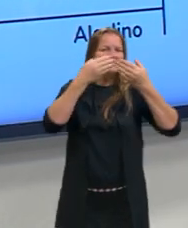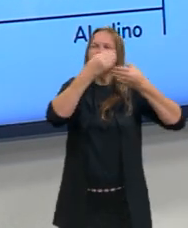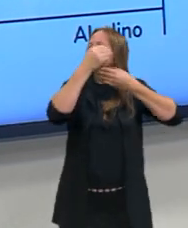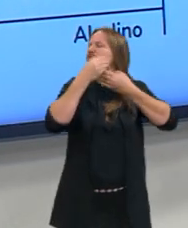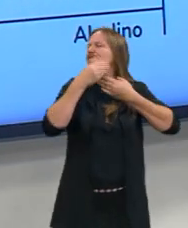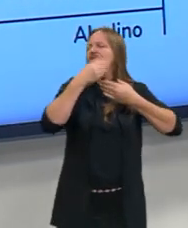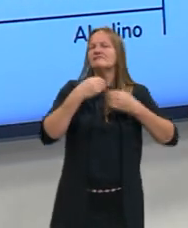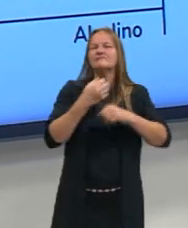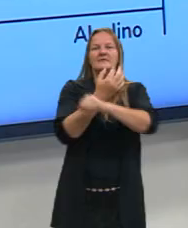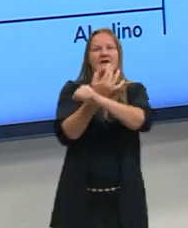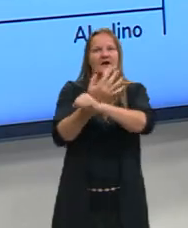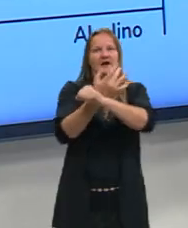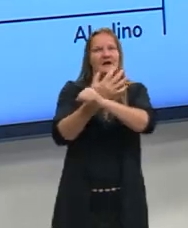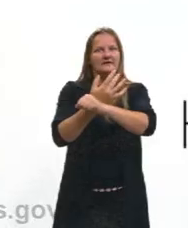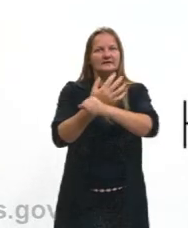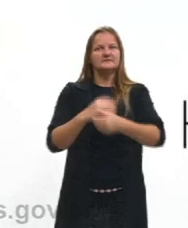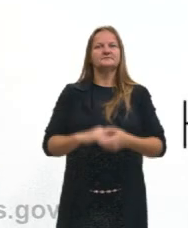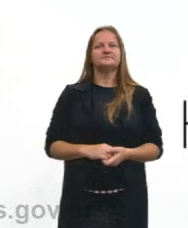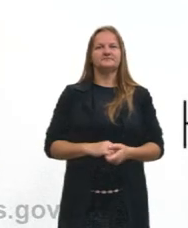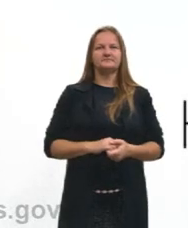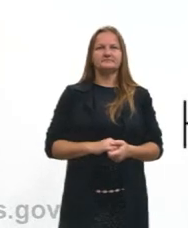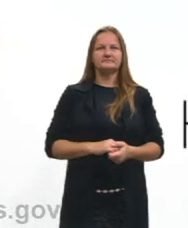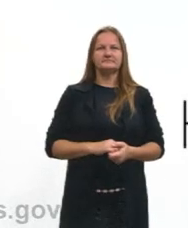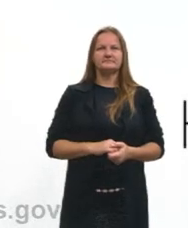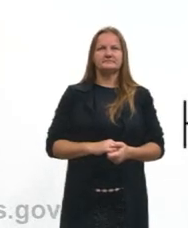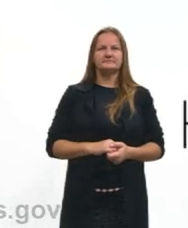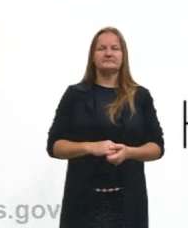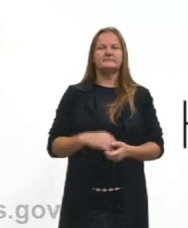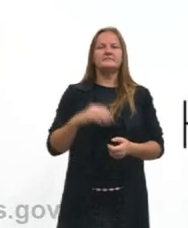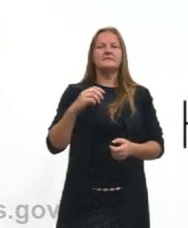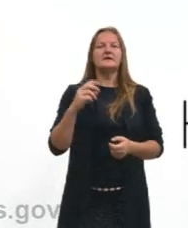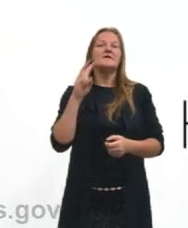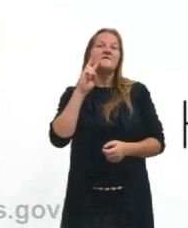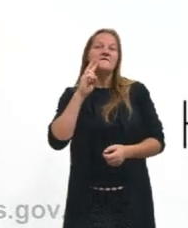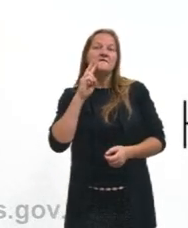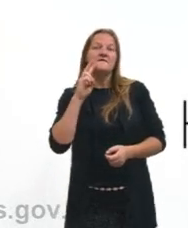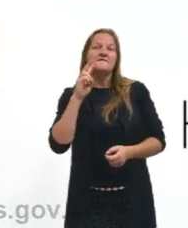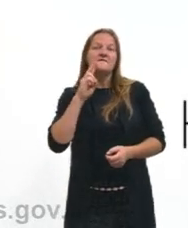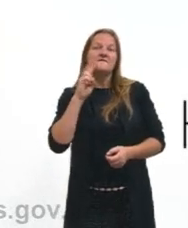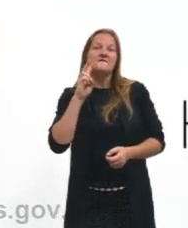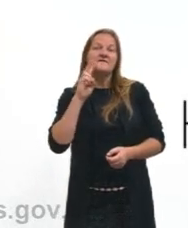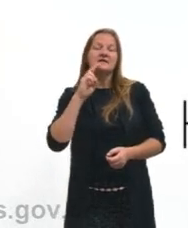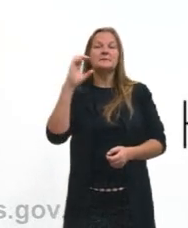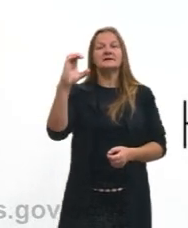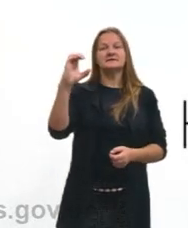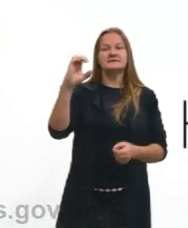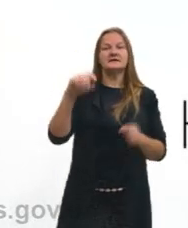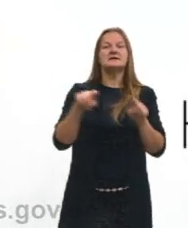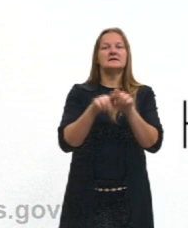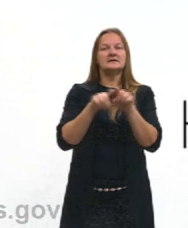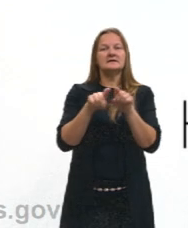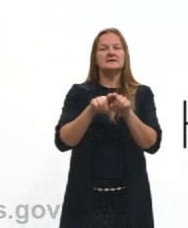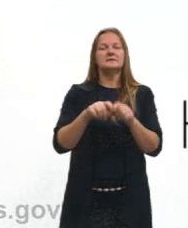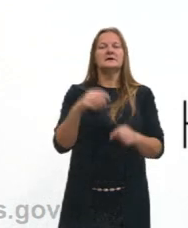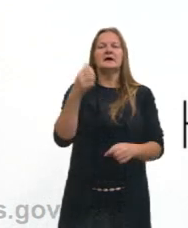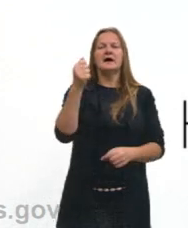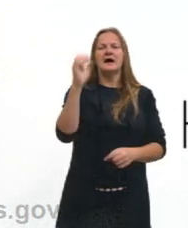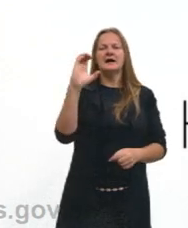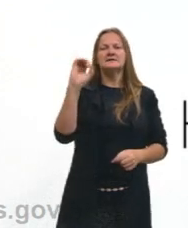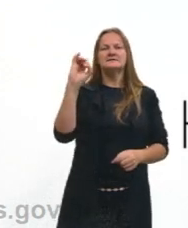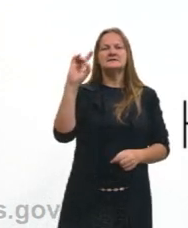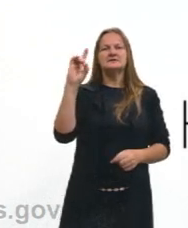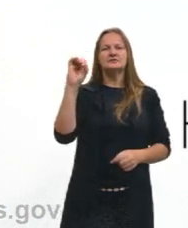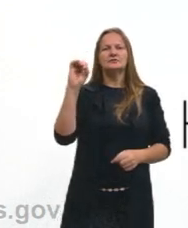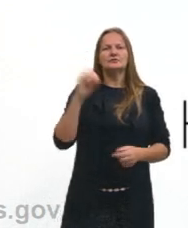utilizar ácido Quais são esses astros o a vitamina C que o ácido ascórbico e o Astro hialurônico que é o